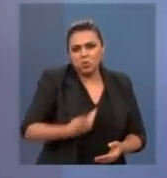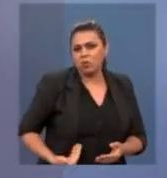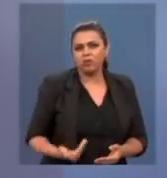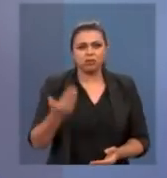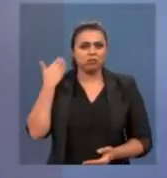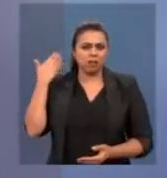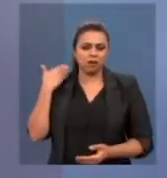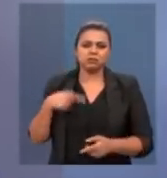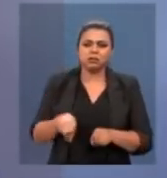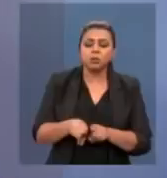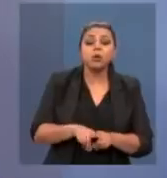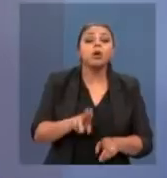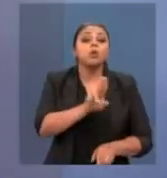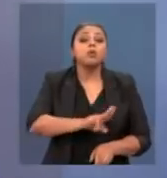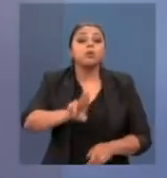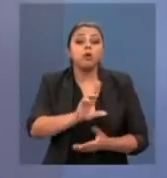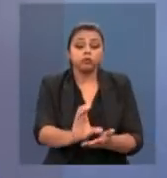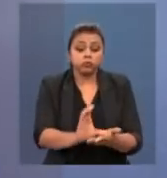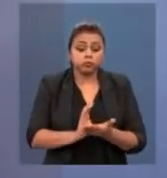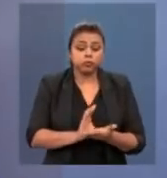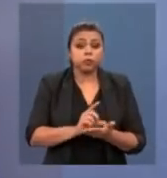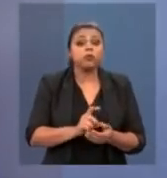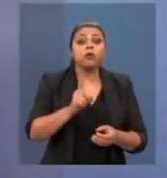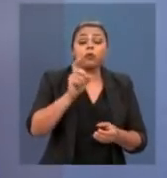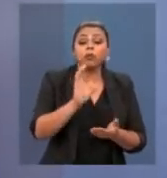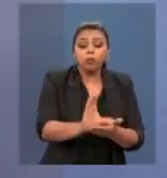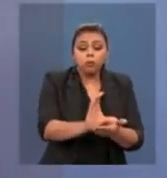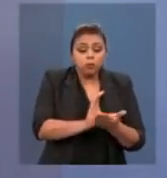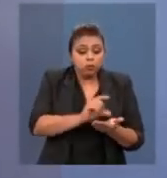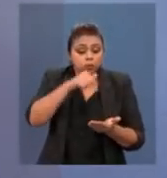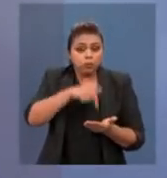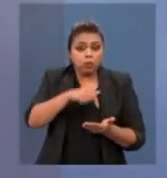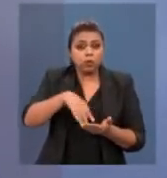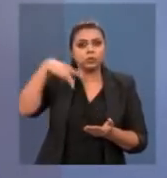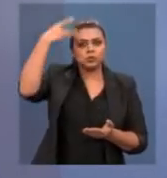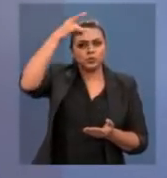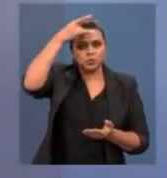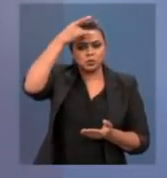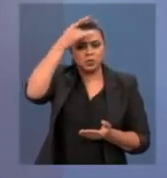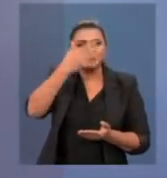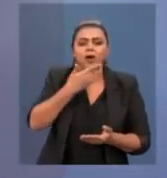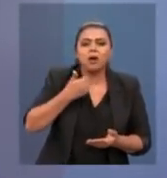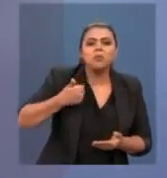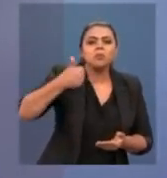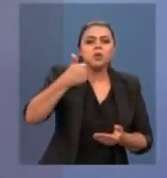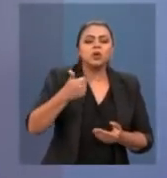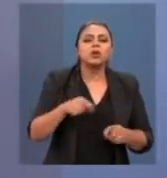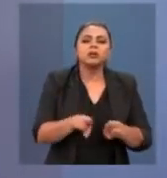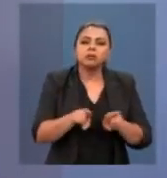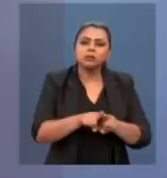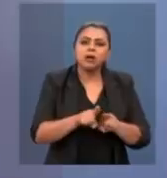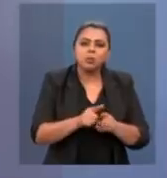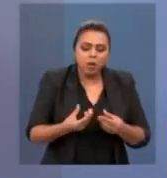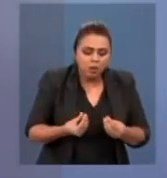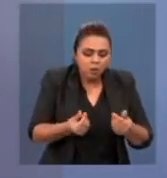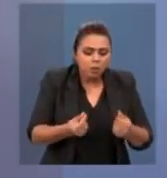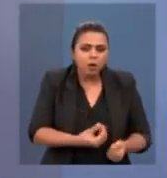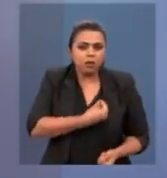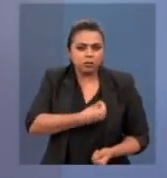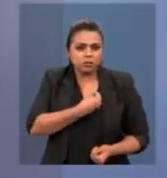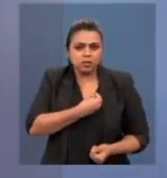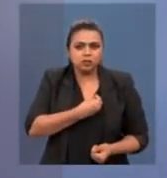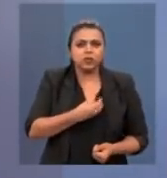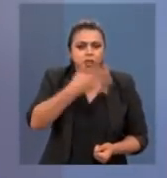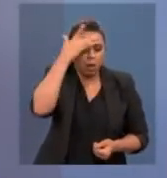vamos utilizar o orçamento vão voltar o orçamento do estado espírito santo para garantir melhoria nas condições de vida a população especialmente da população